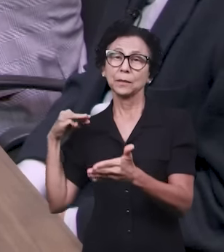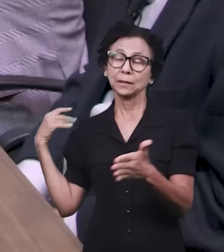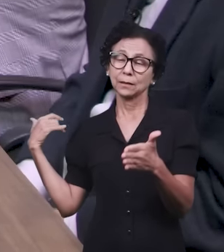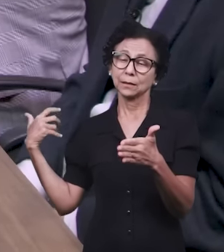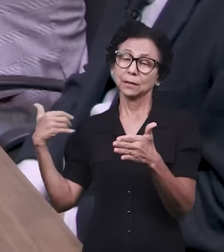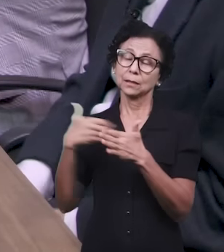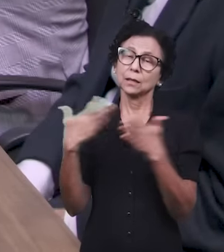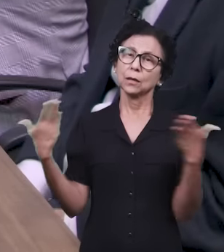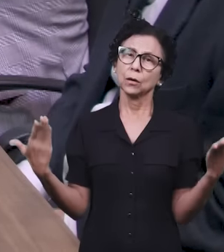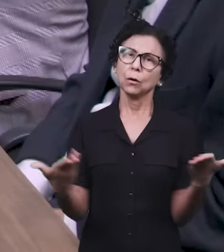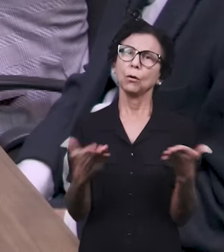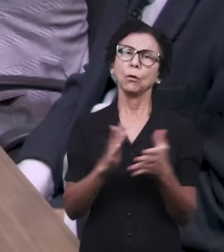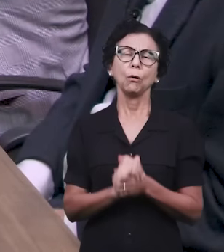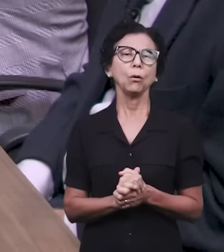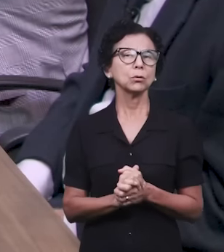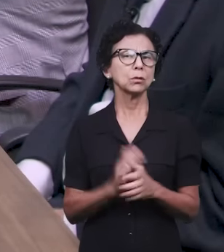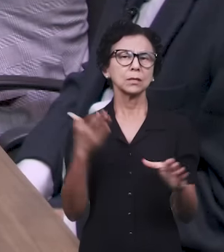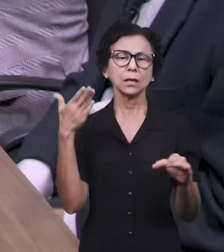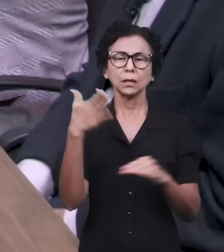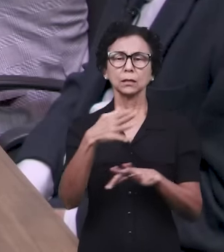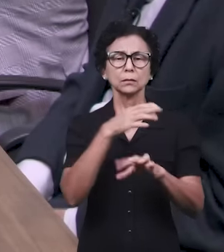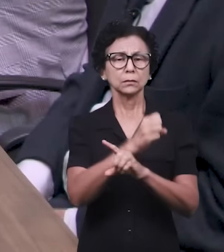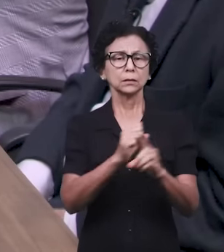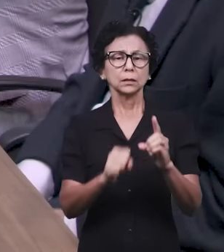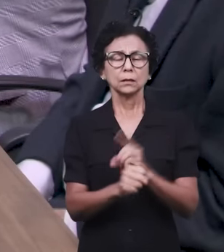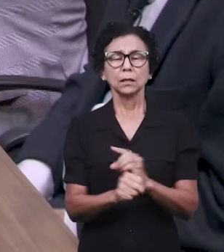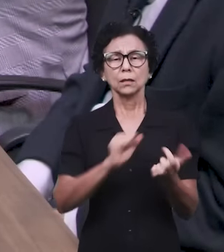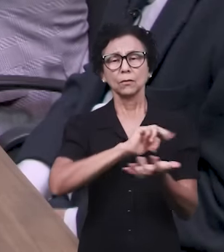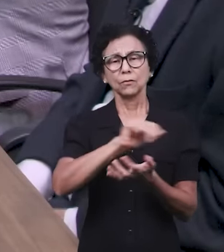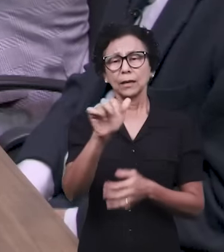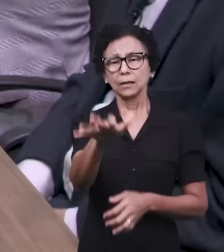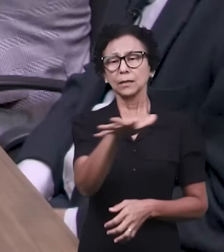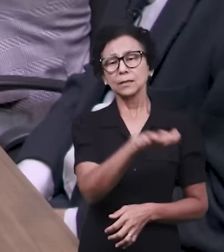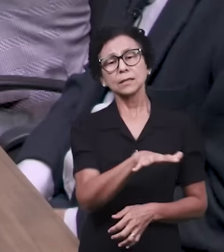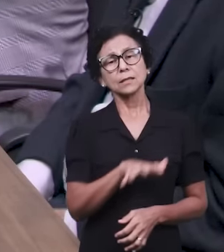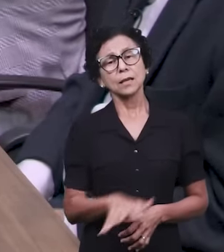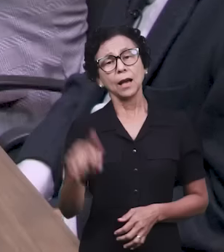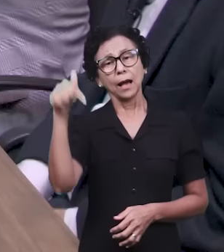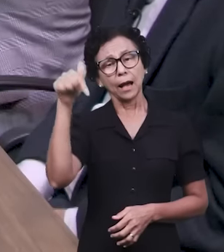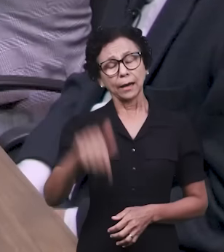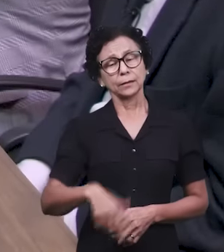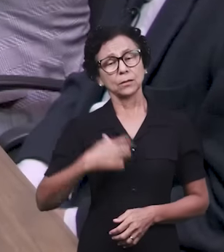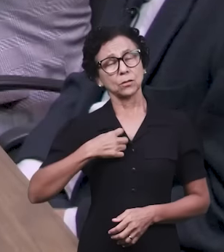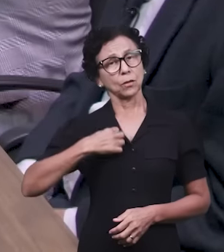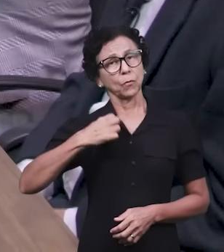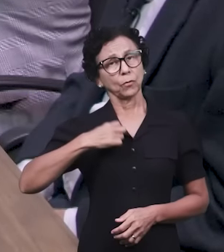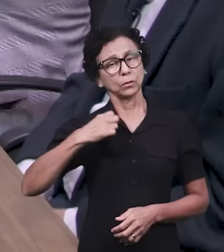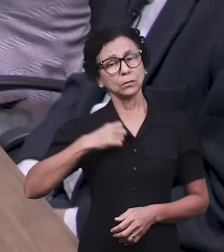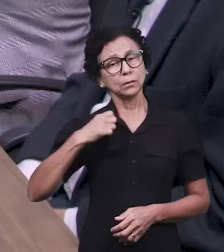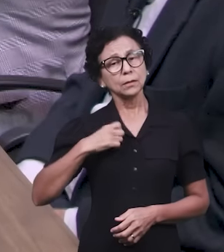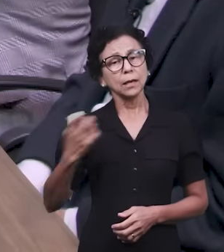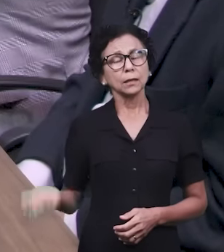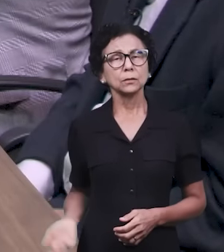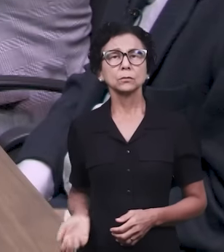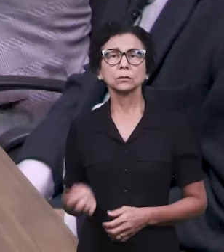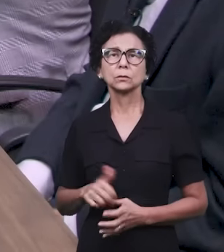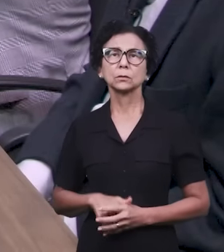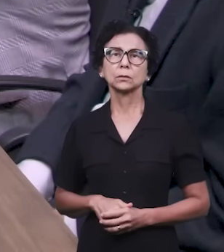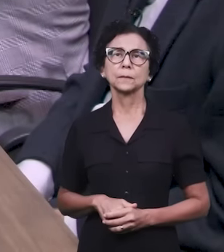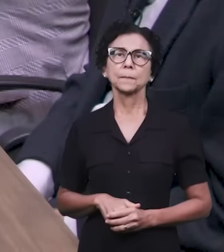penetração em todos os setores da sociedade. Nós somos voluntários aqui, até os que estão aqui. Nós temos hoje no nosso